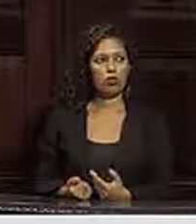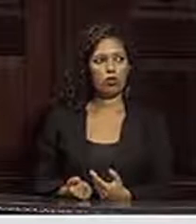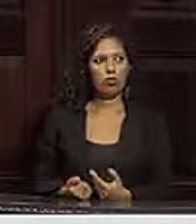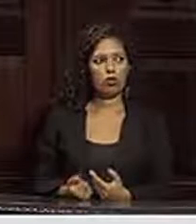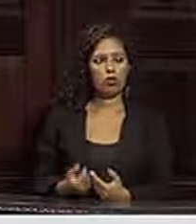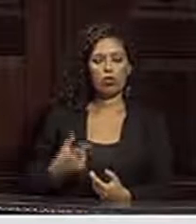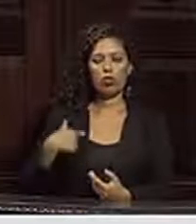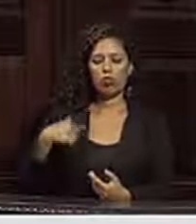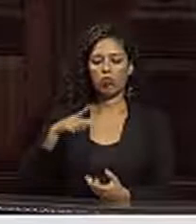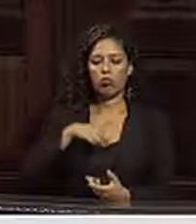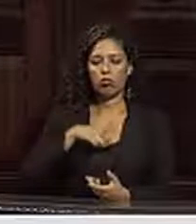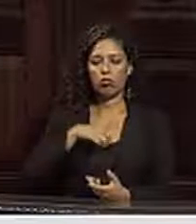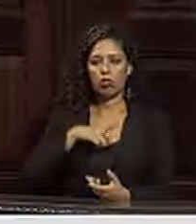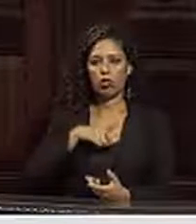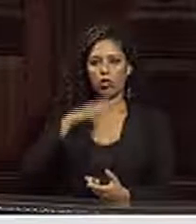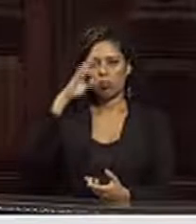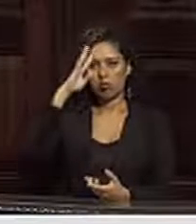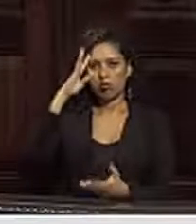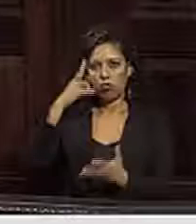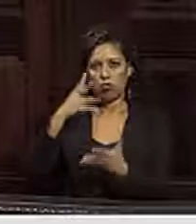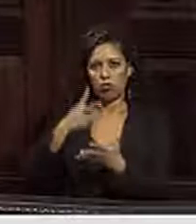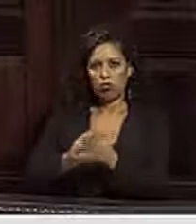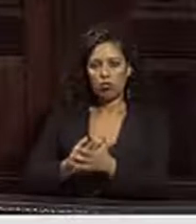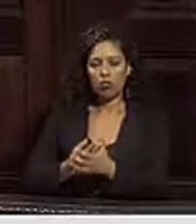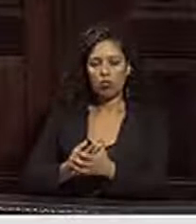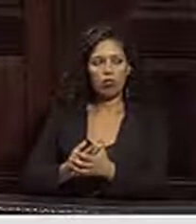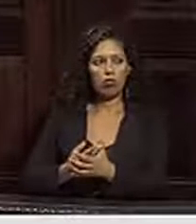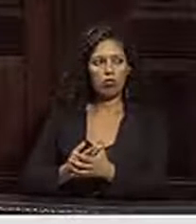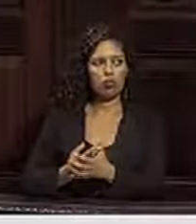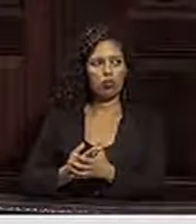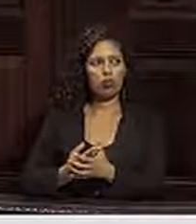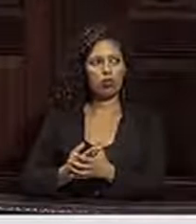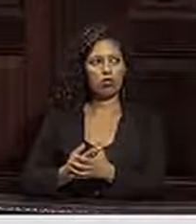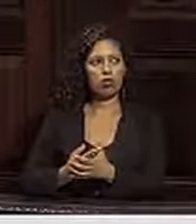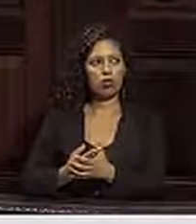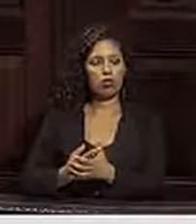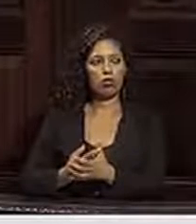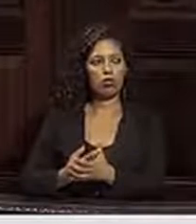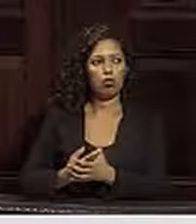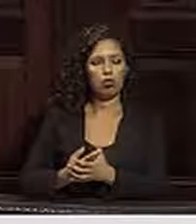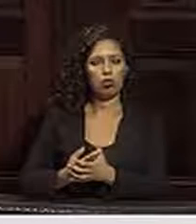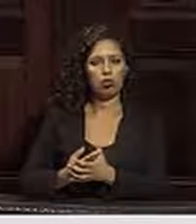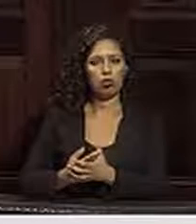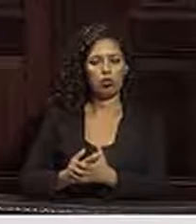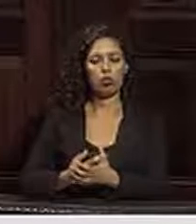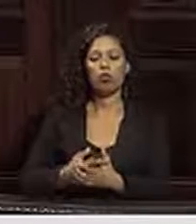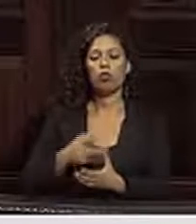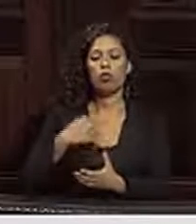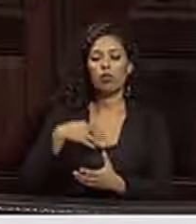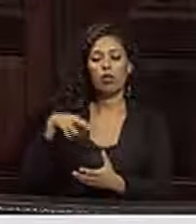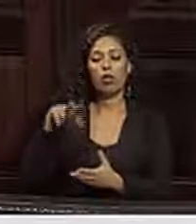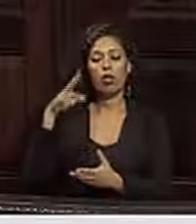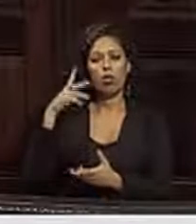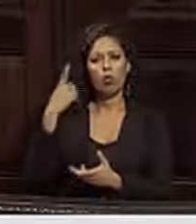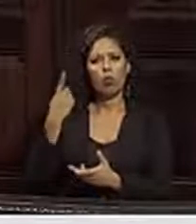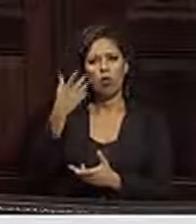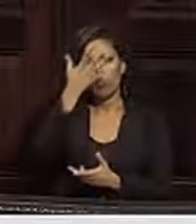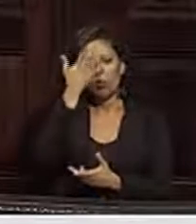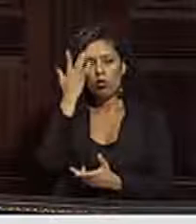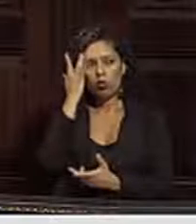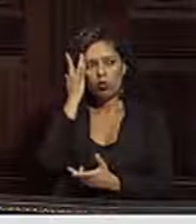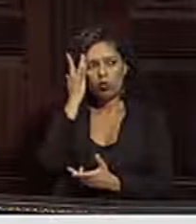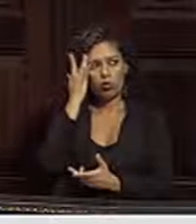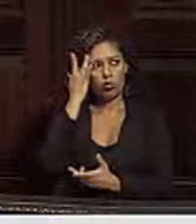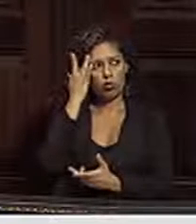Eu tenho certeza que talvez não exista uma pessoa que não tenha